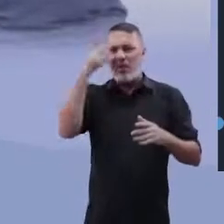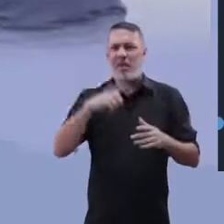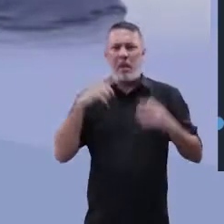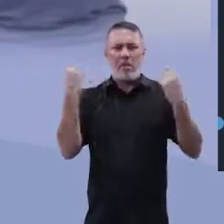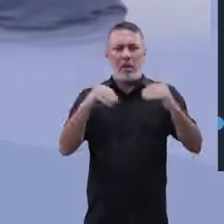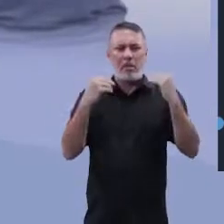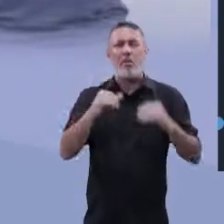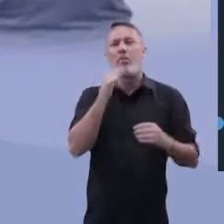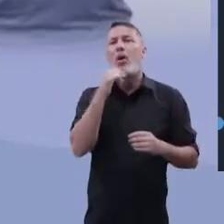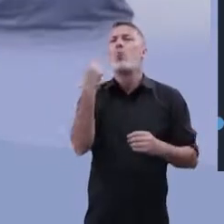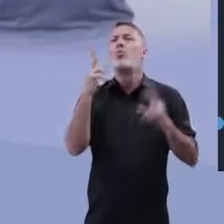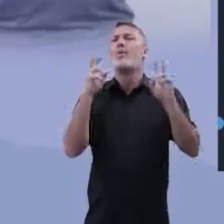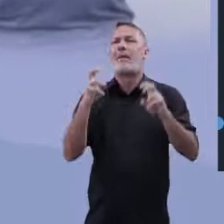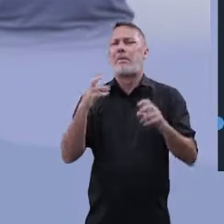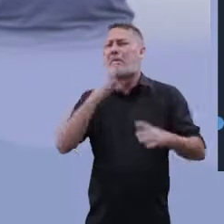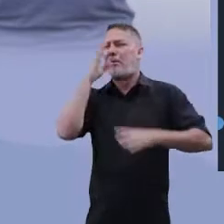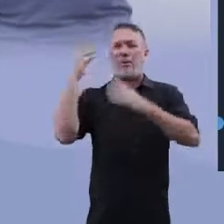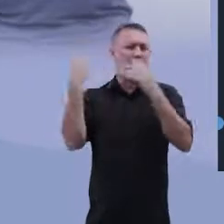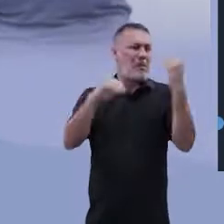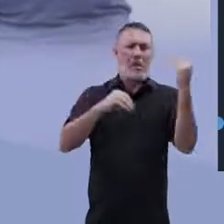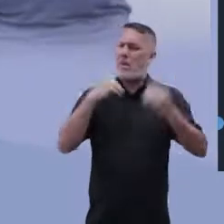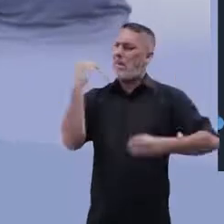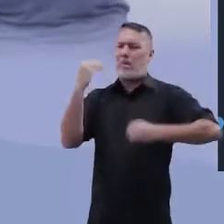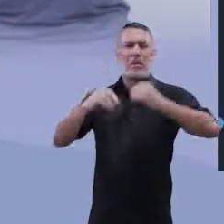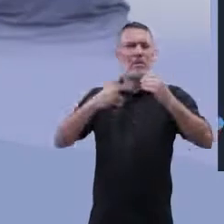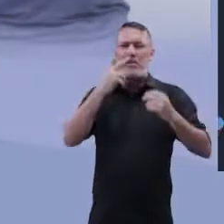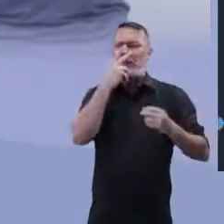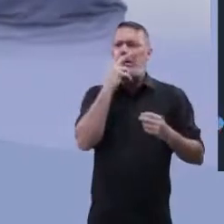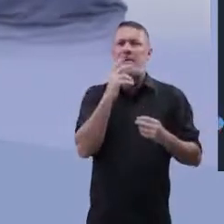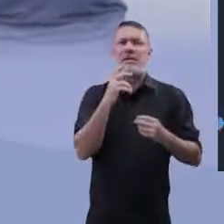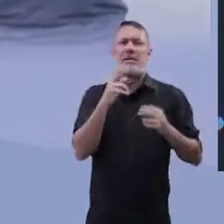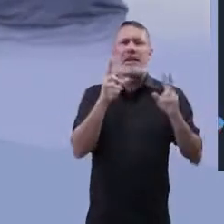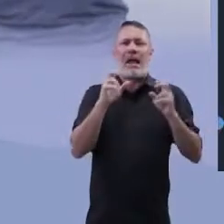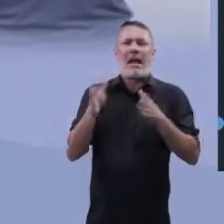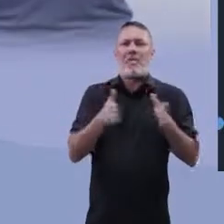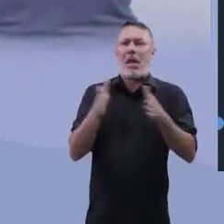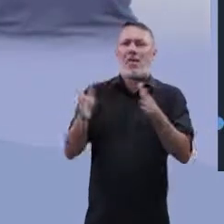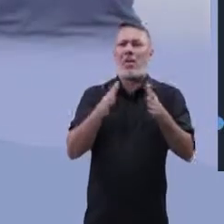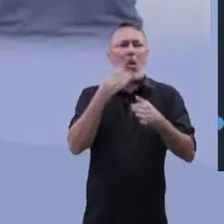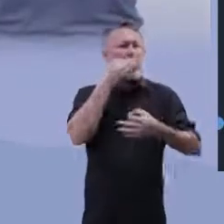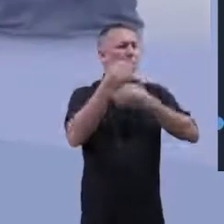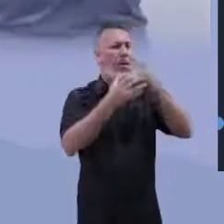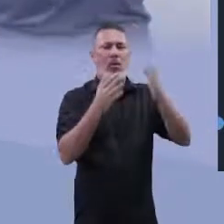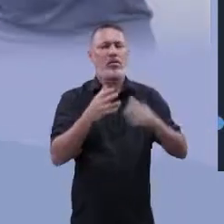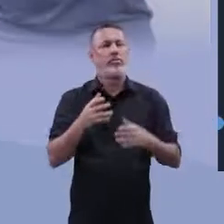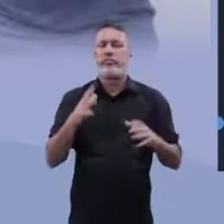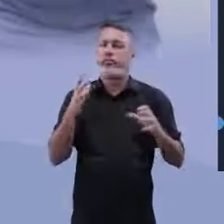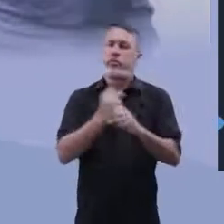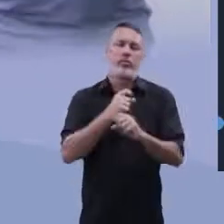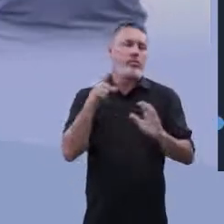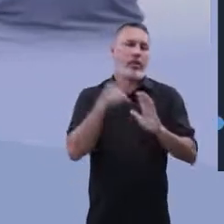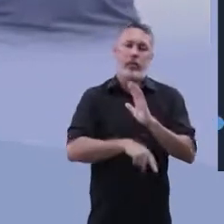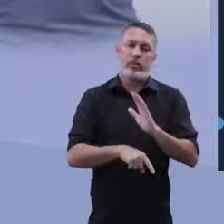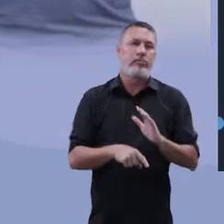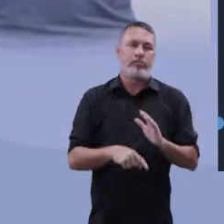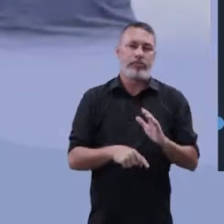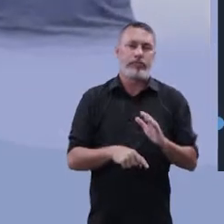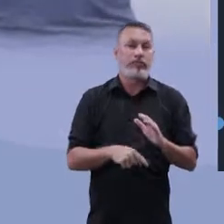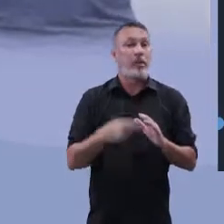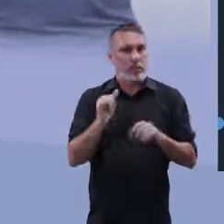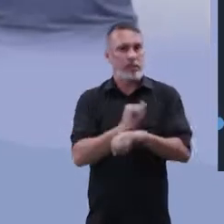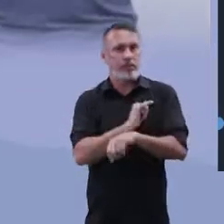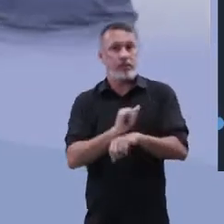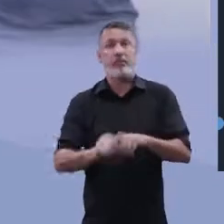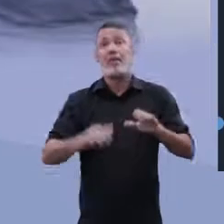já vi alunos que, às vezes, em uma única temática, ele jogou ali aproximadamente 5 ou 6 caminhos argumentativos e tirou nota